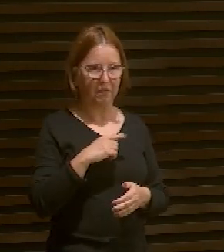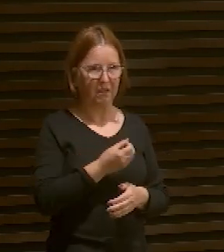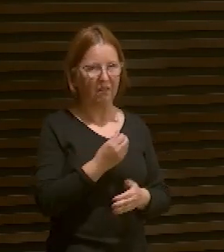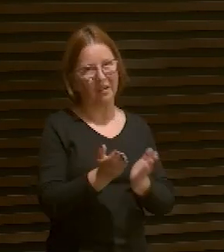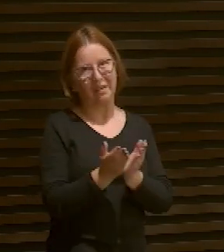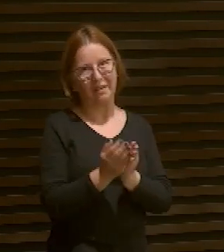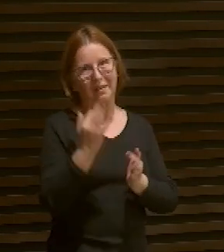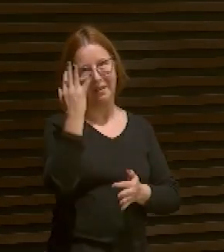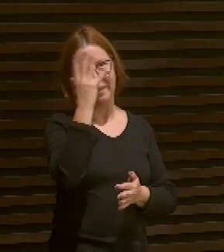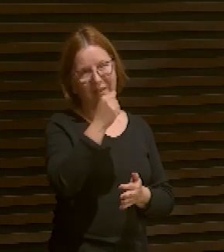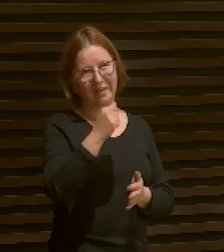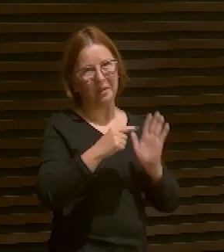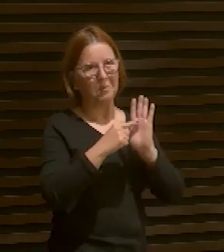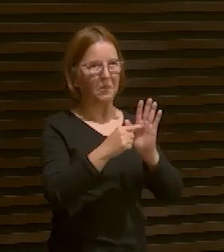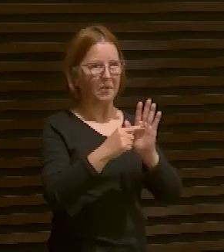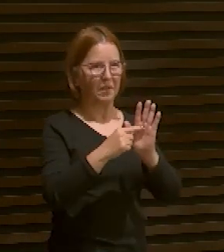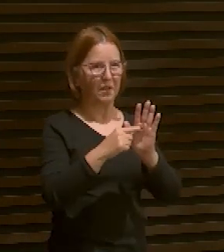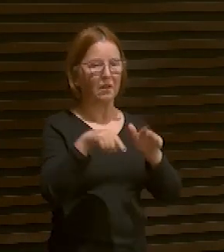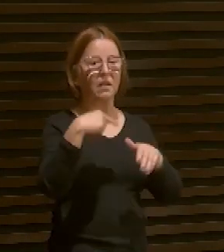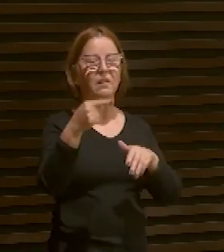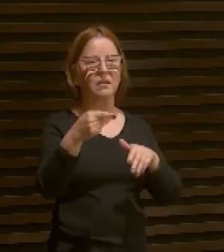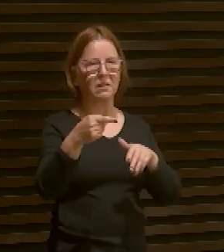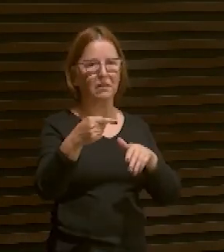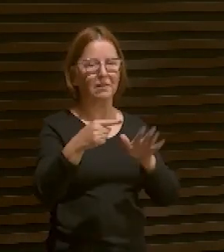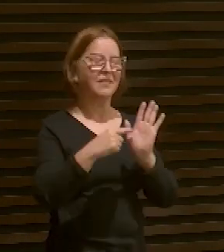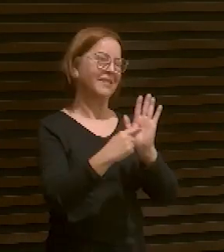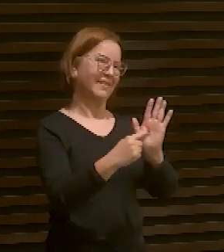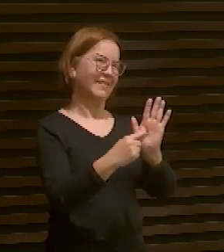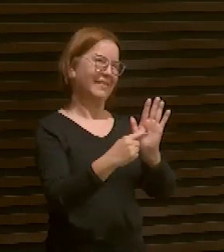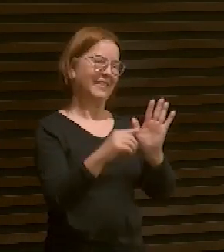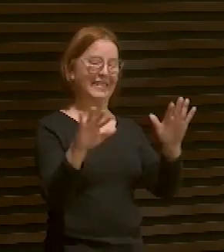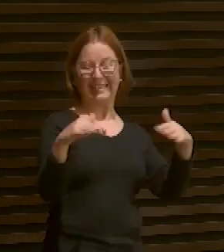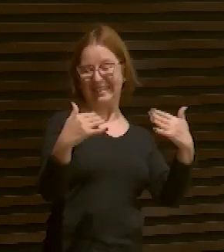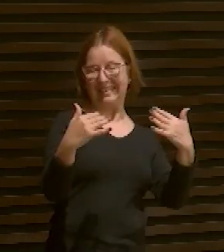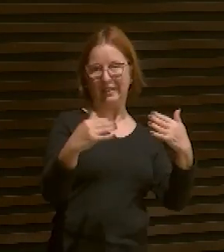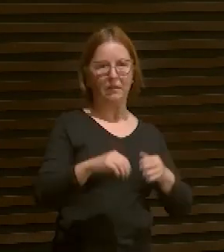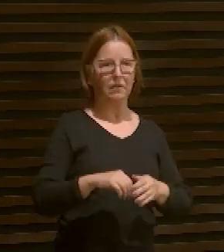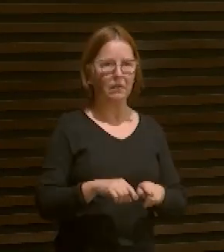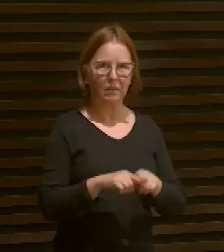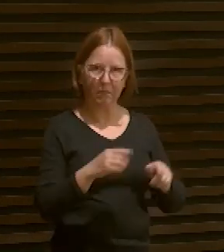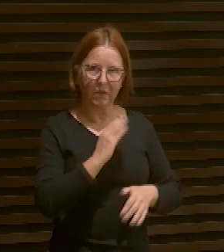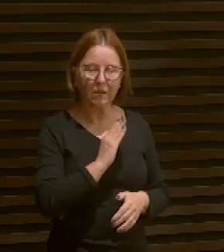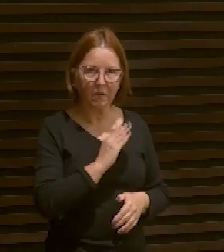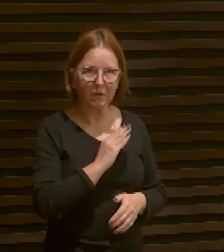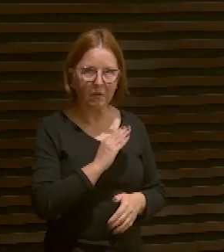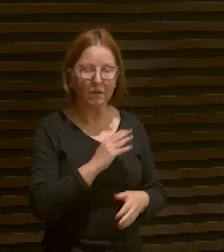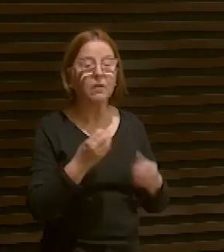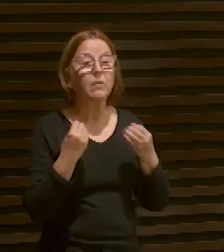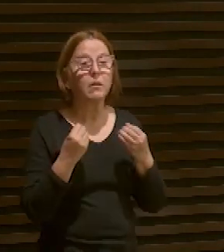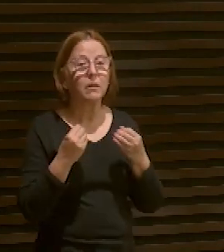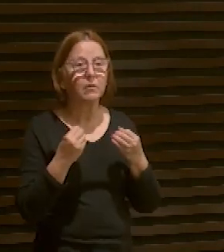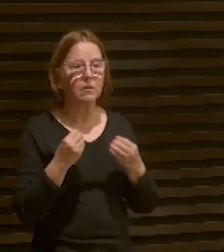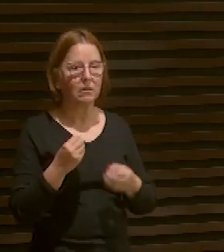linda para apresentar para os outros, para mostrar. Mas e como que está o meu coração? Como que